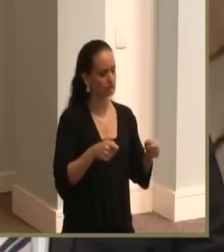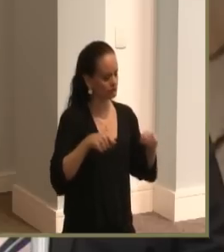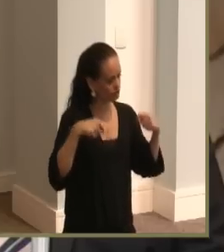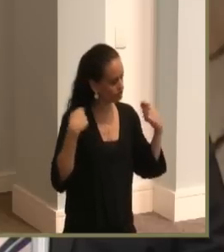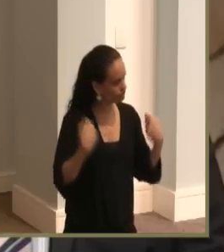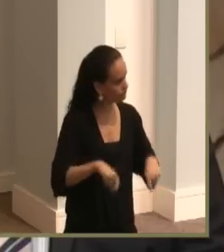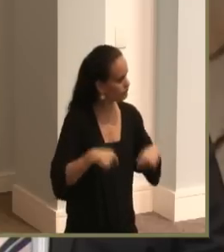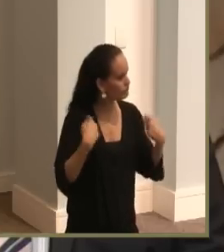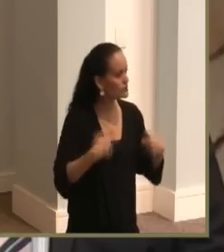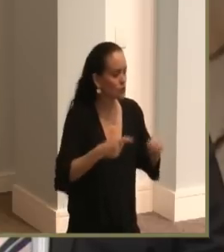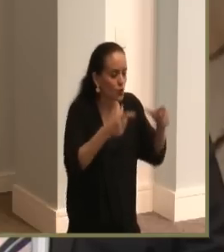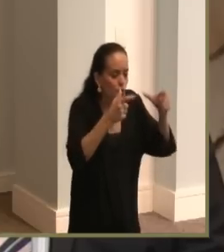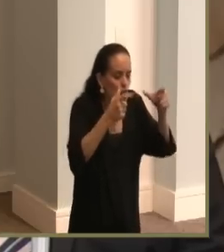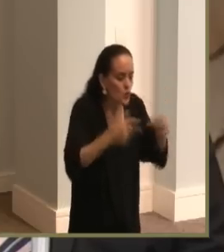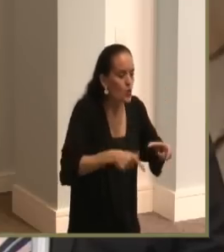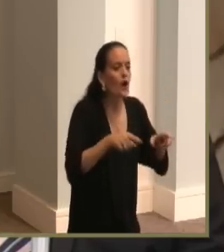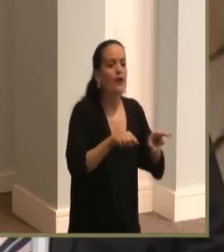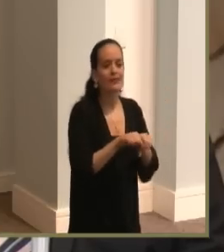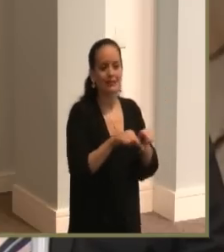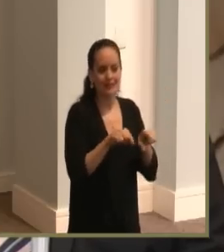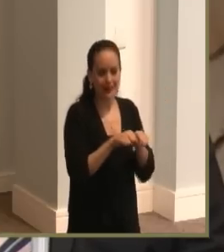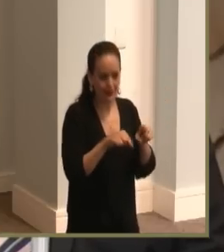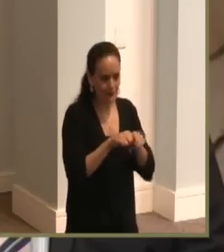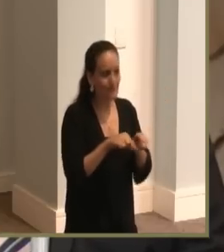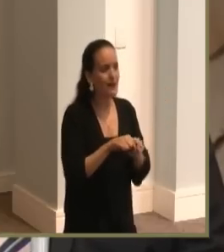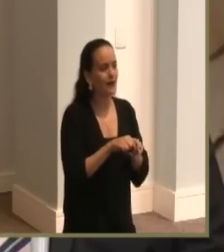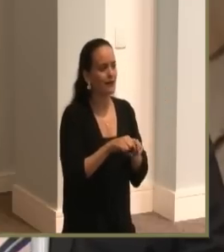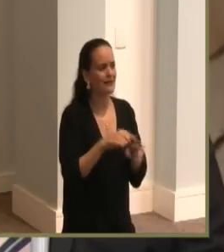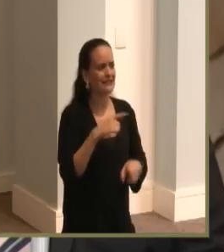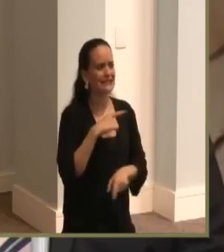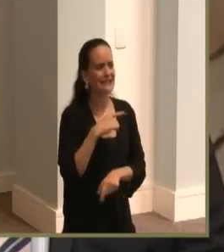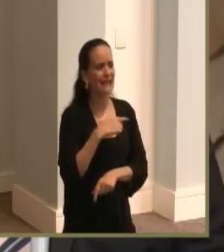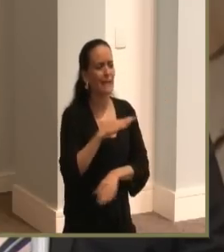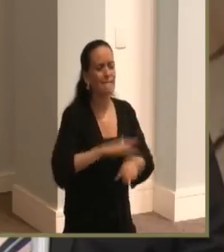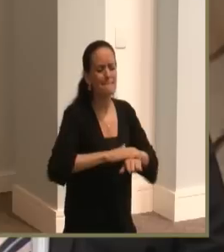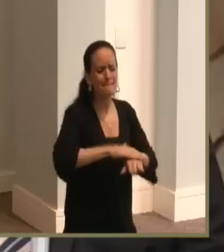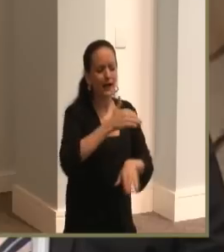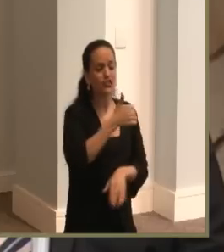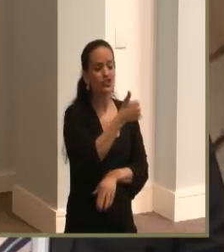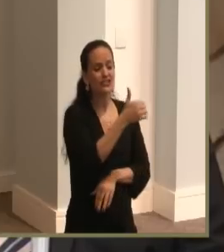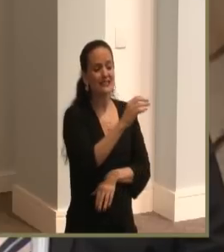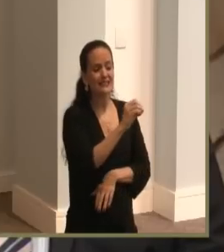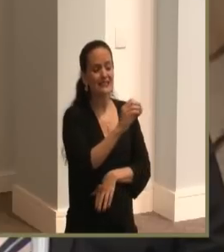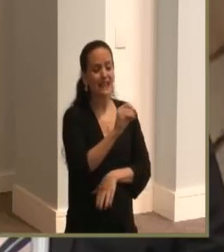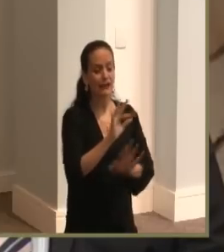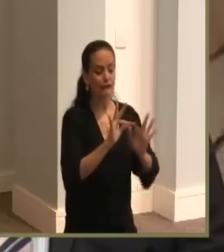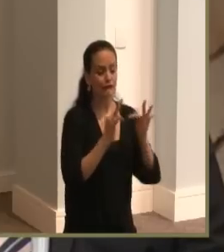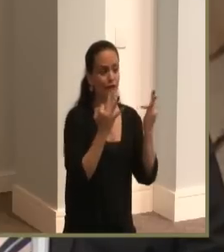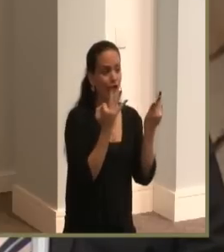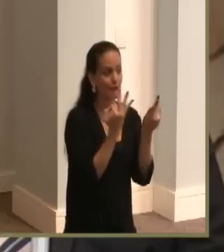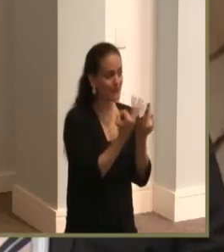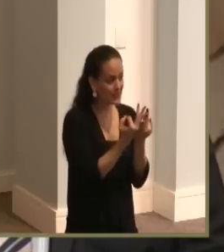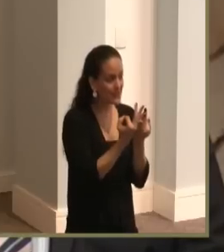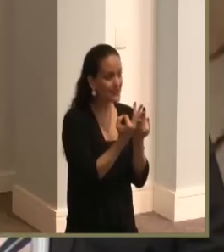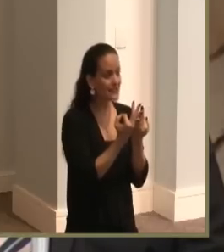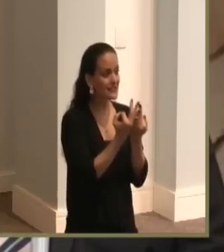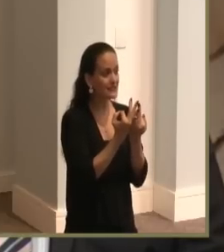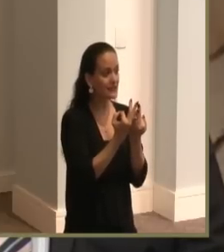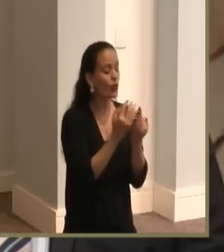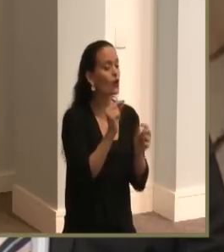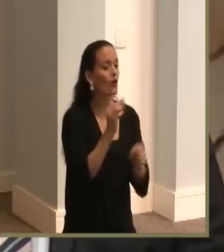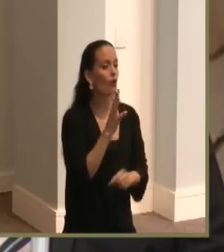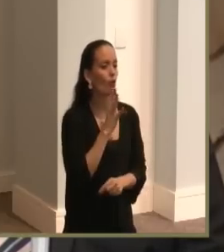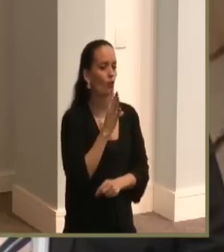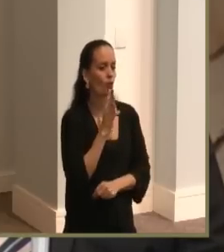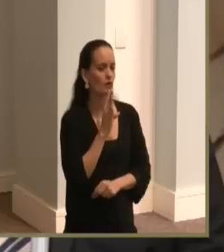onde eles possam realizar as diversas atividades. São mais de 100 famílias que estão sendo alcançadas pela instituição Pro Futuro,